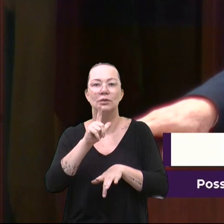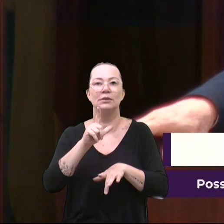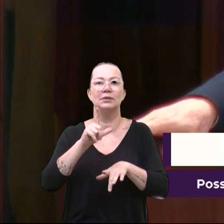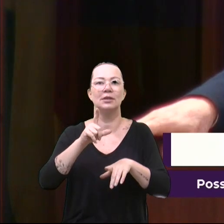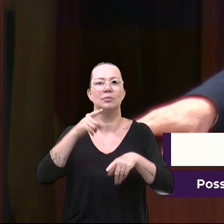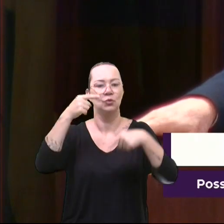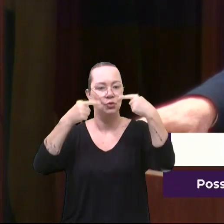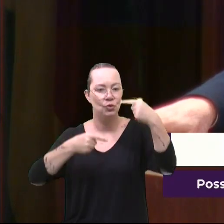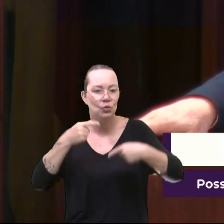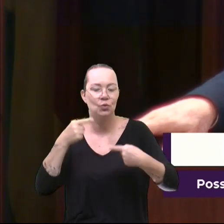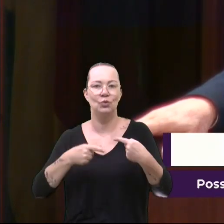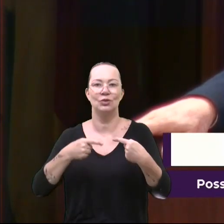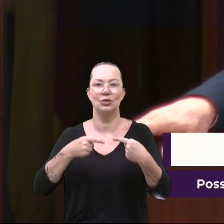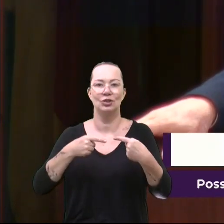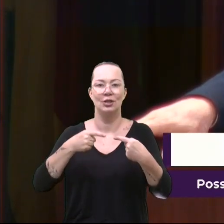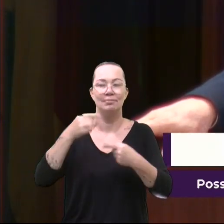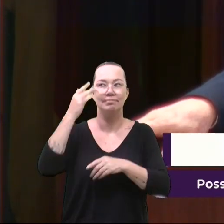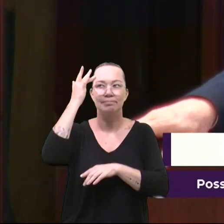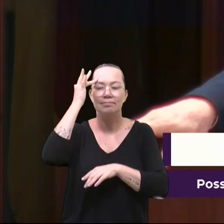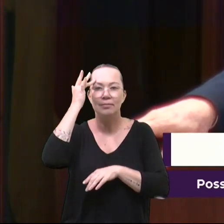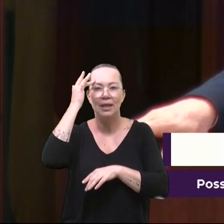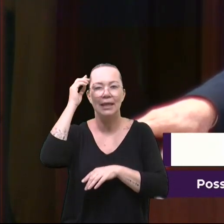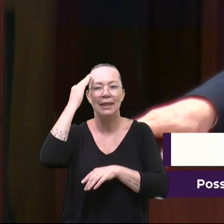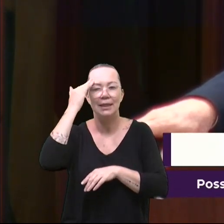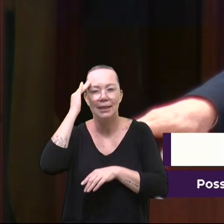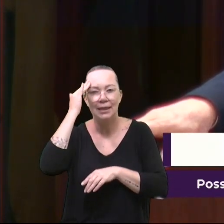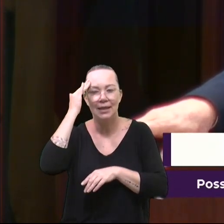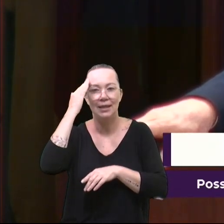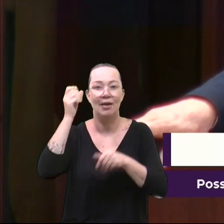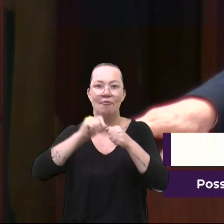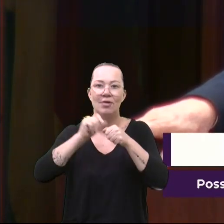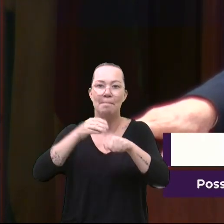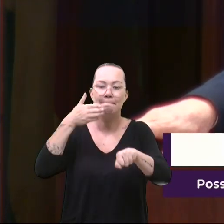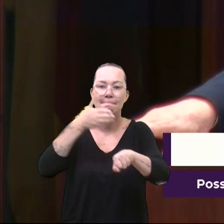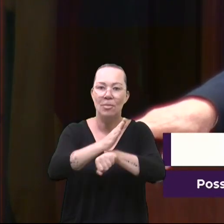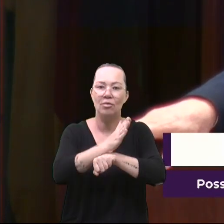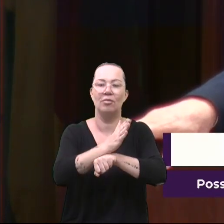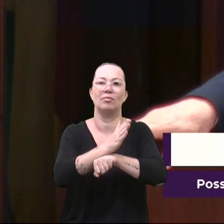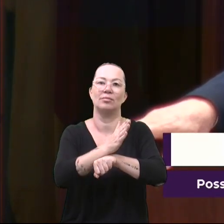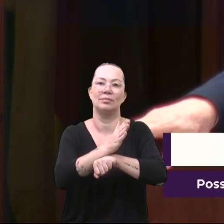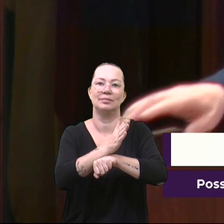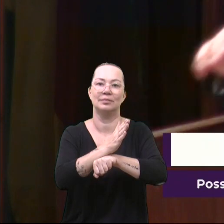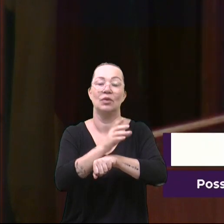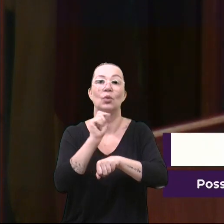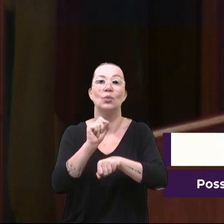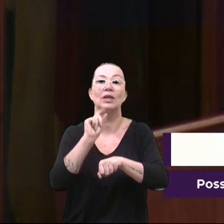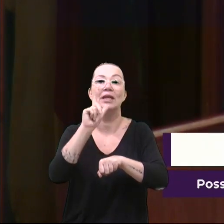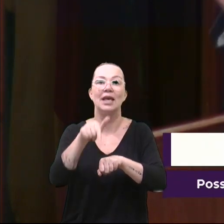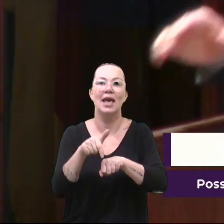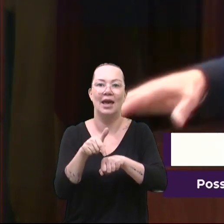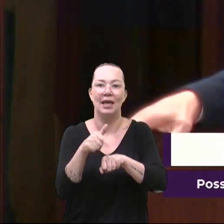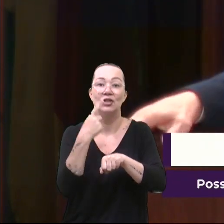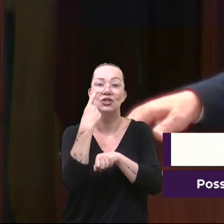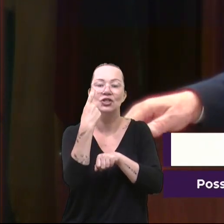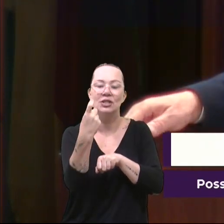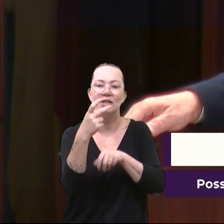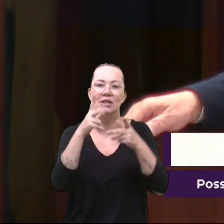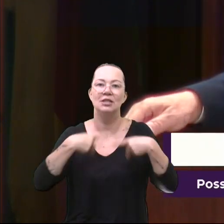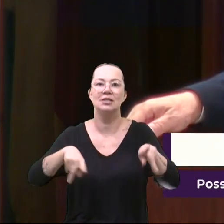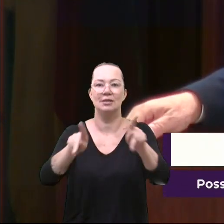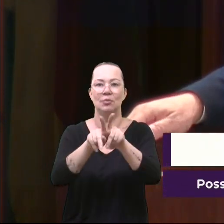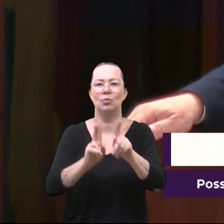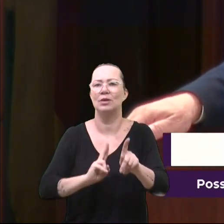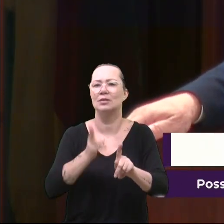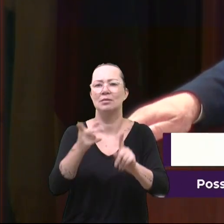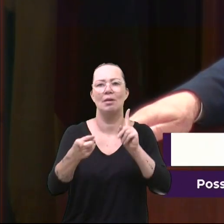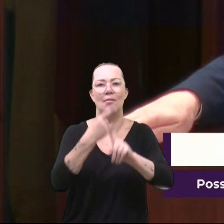discutir, amadurecer e levar à aprovação aquilo que é o interesse público sempre em primeiro